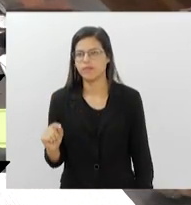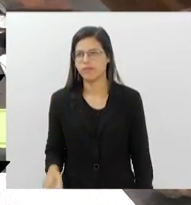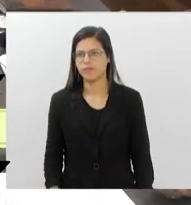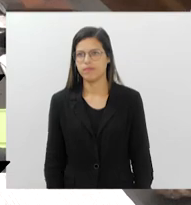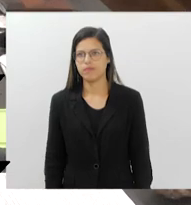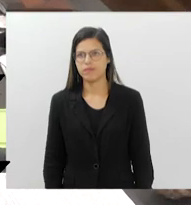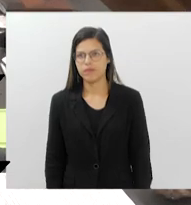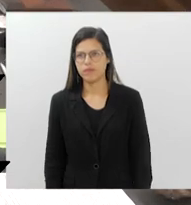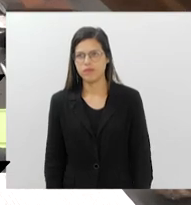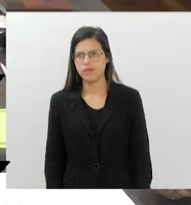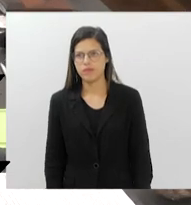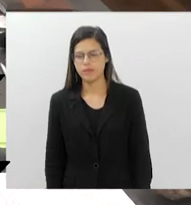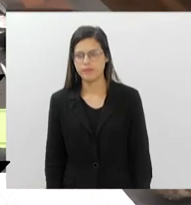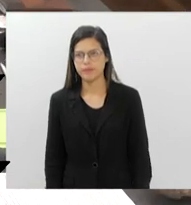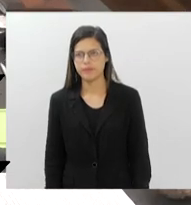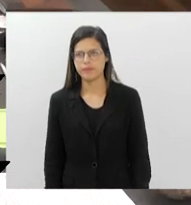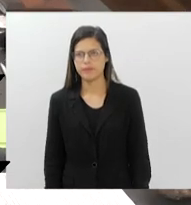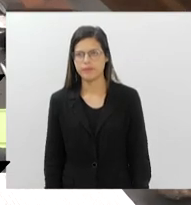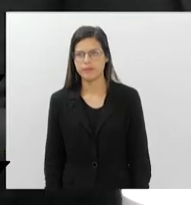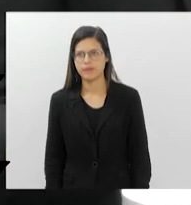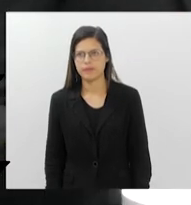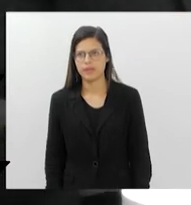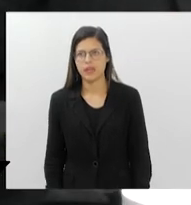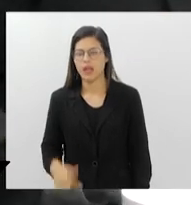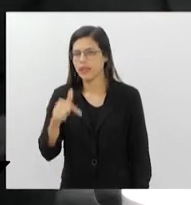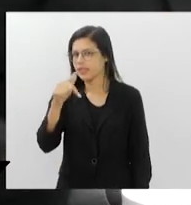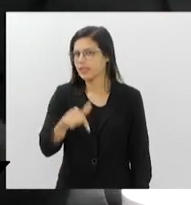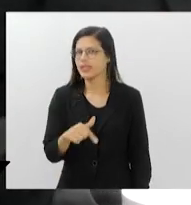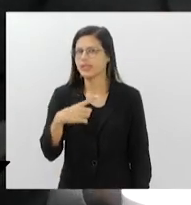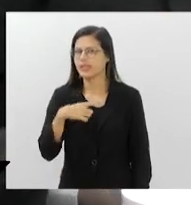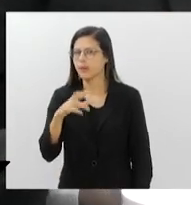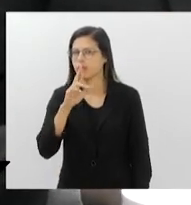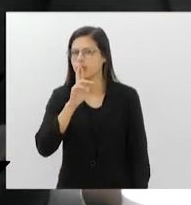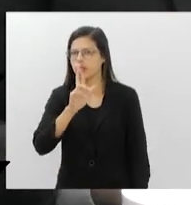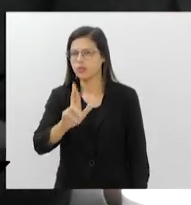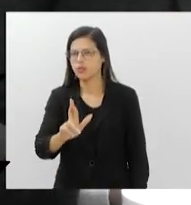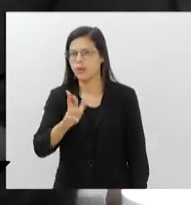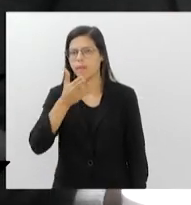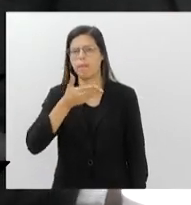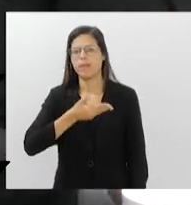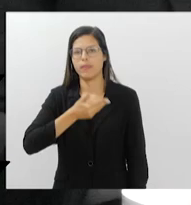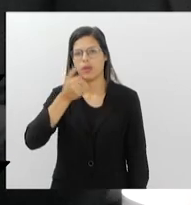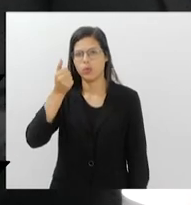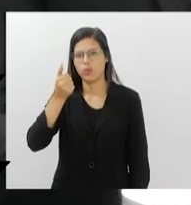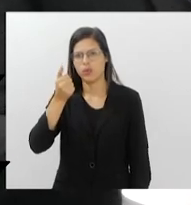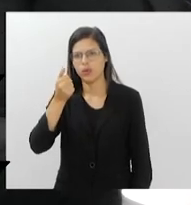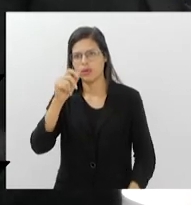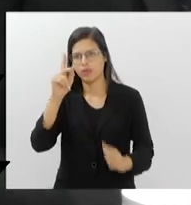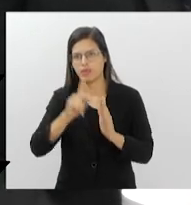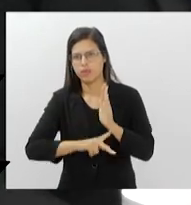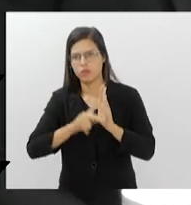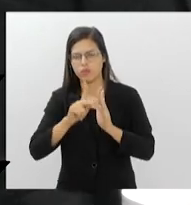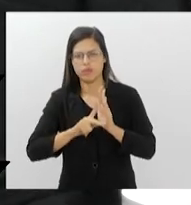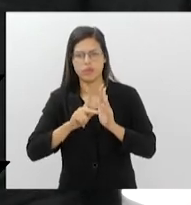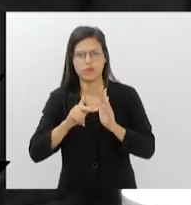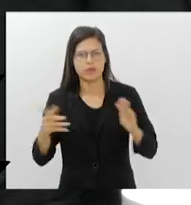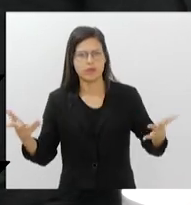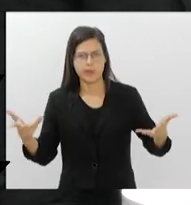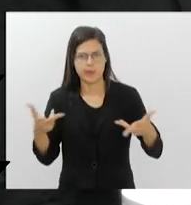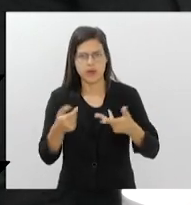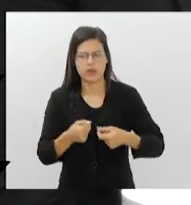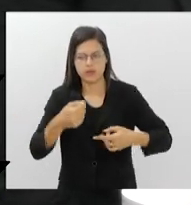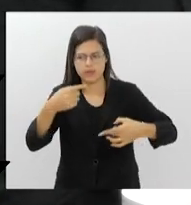daqui temos eh efetivo resultado para melhoria e projetos de alta qualidade